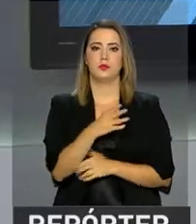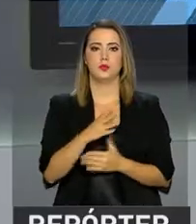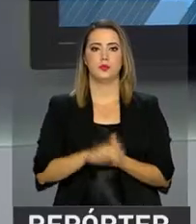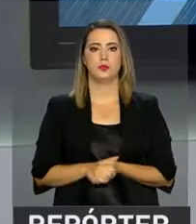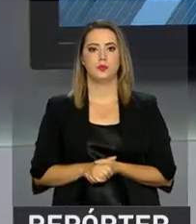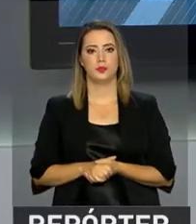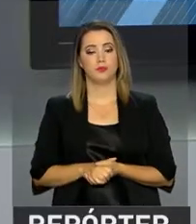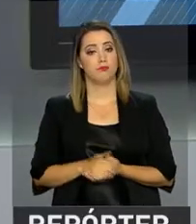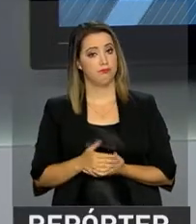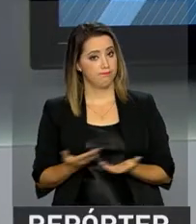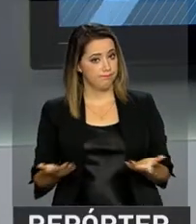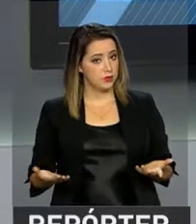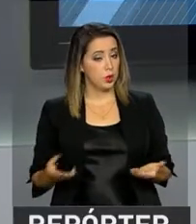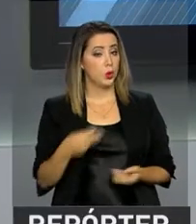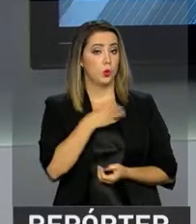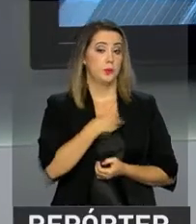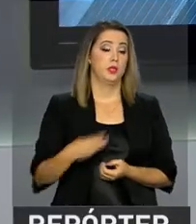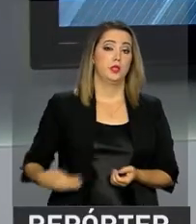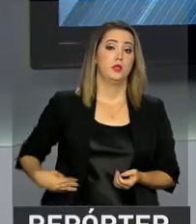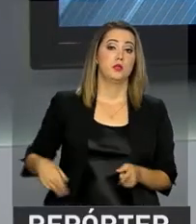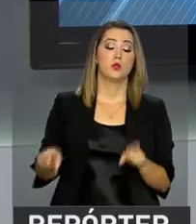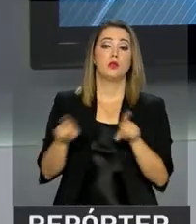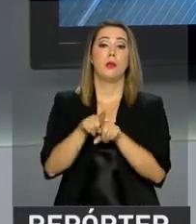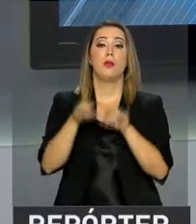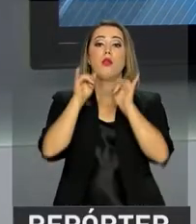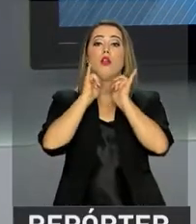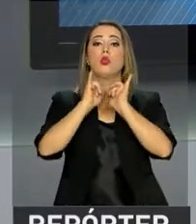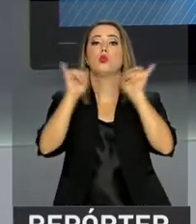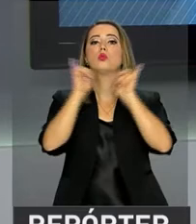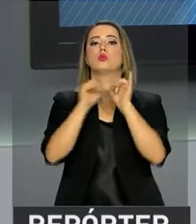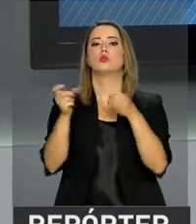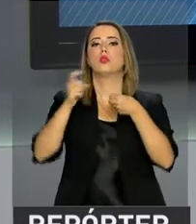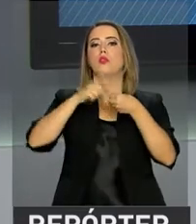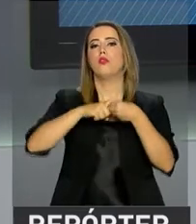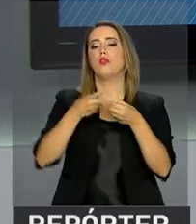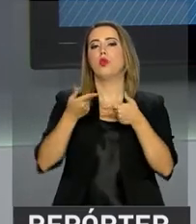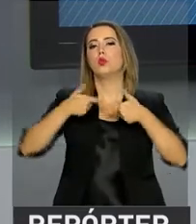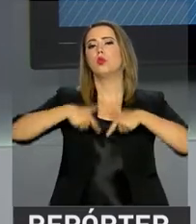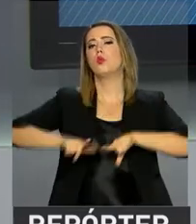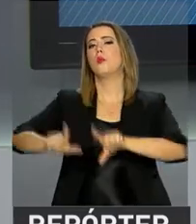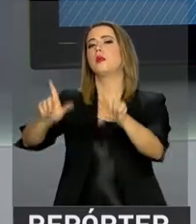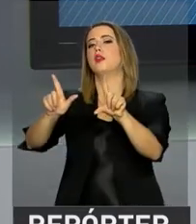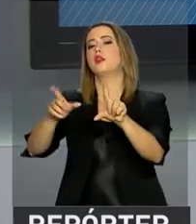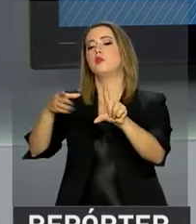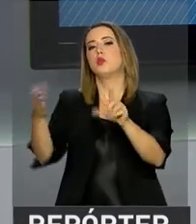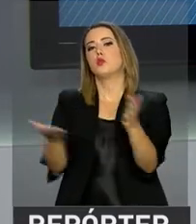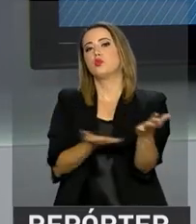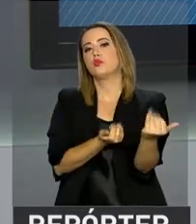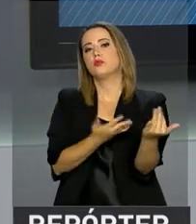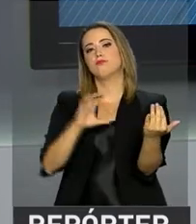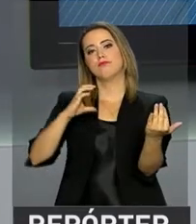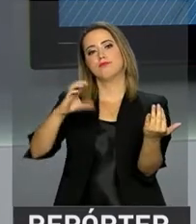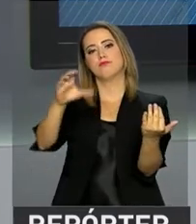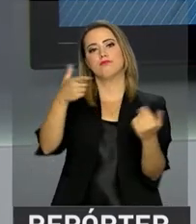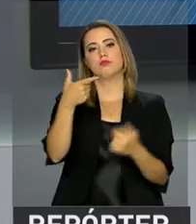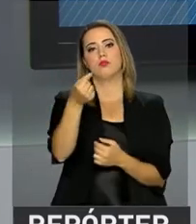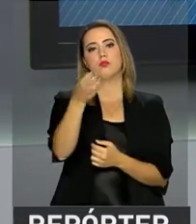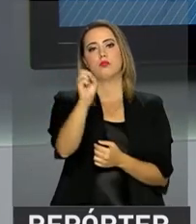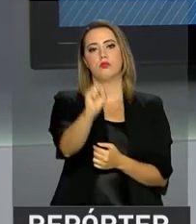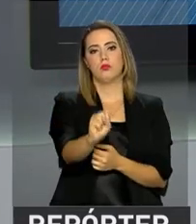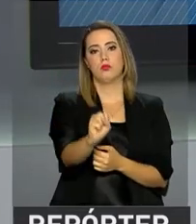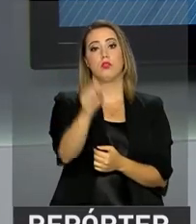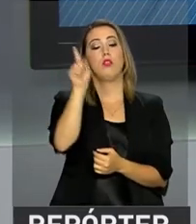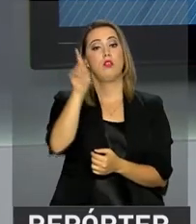o ministro gilberto kassab anunciou ainda o retorno do prêmio jovem cientista para 2018 kassab